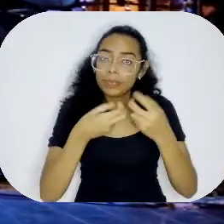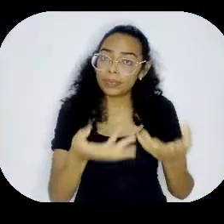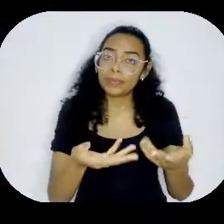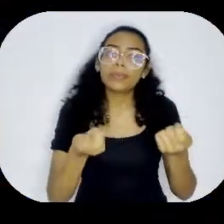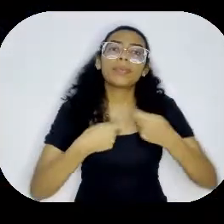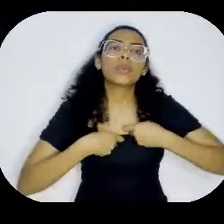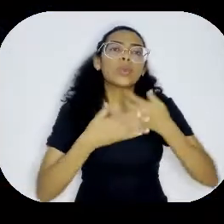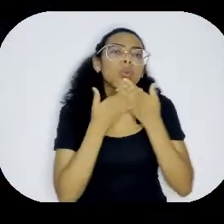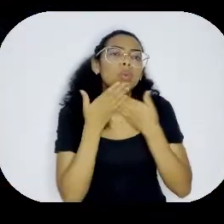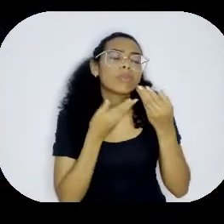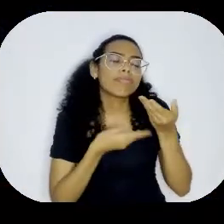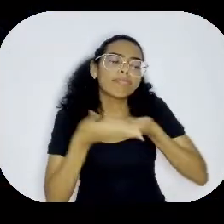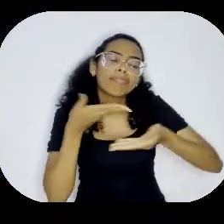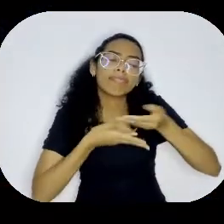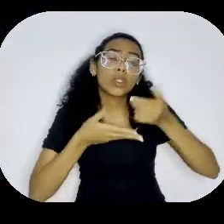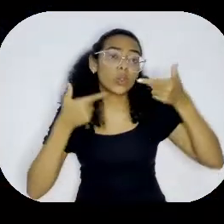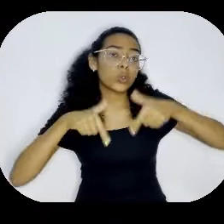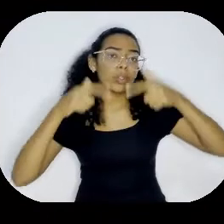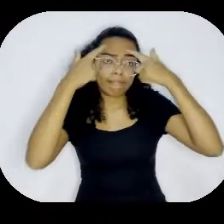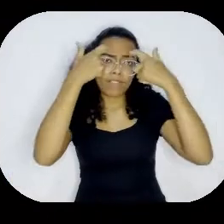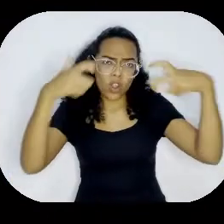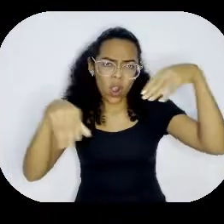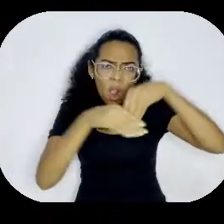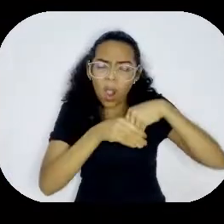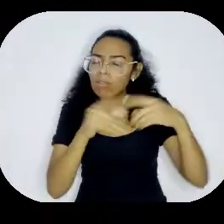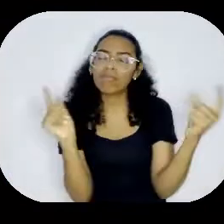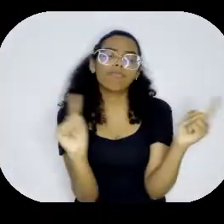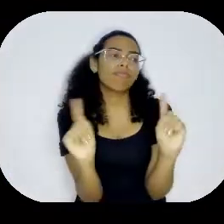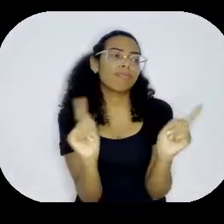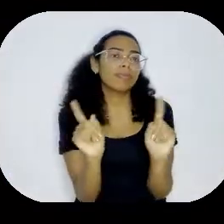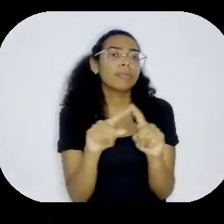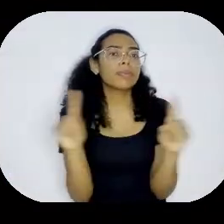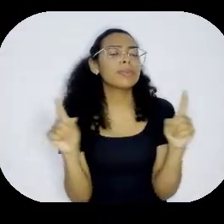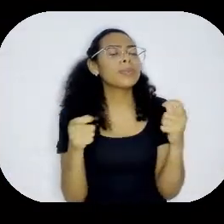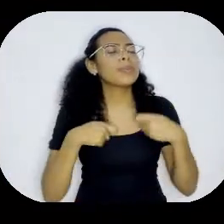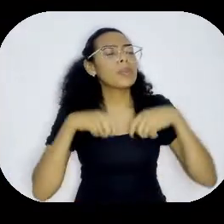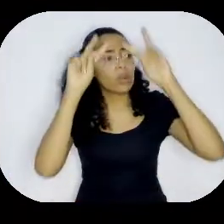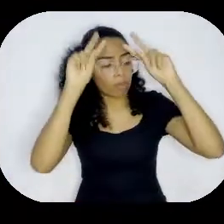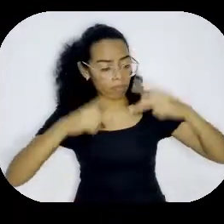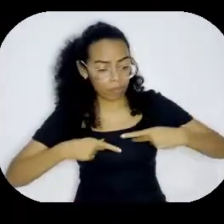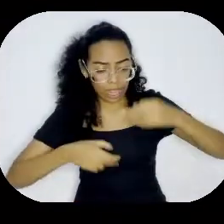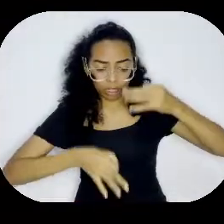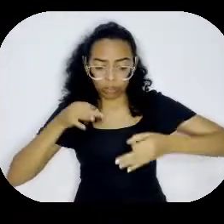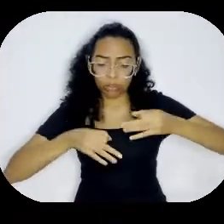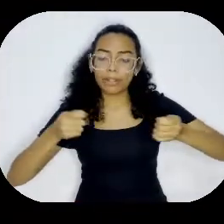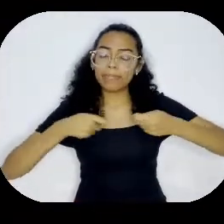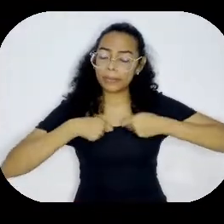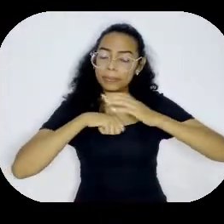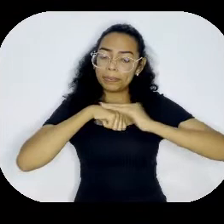presentearemos e seremos presenteados. Não haverá violência nessa vivência,